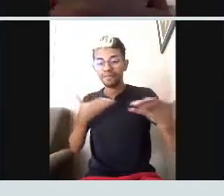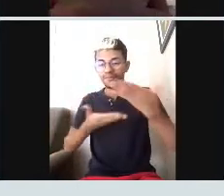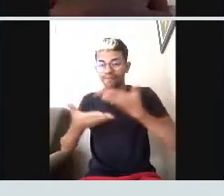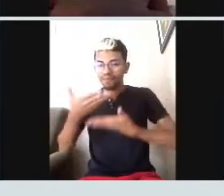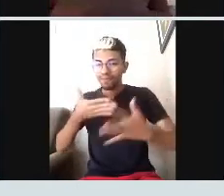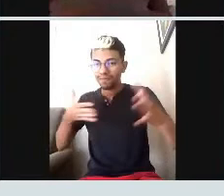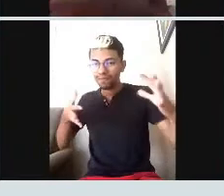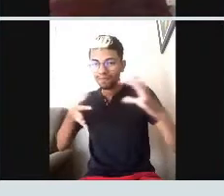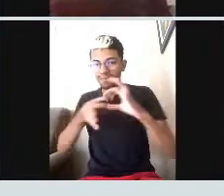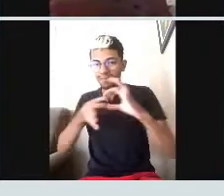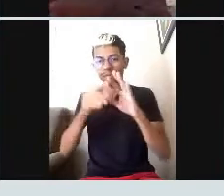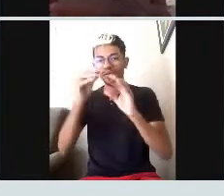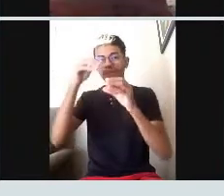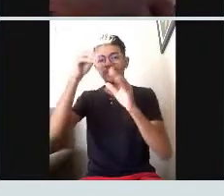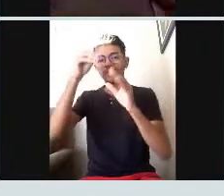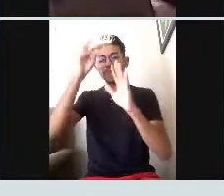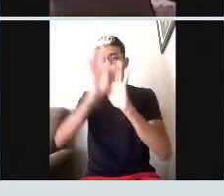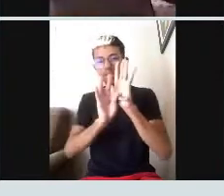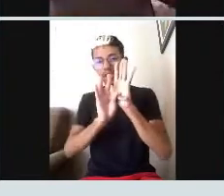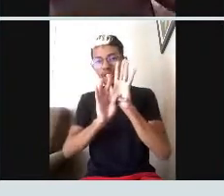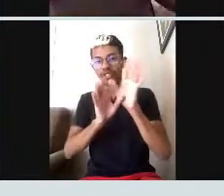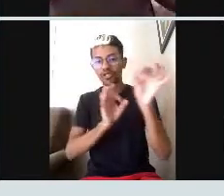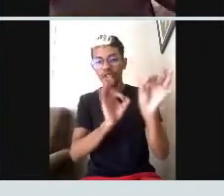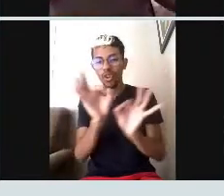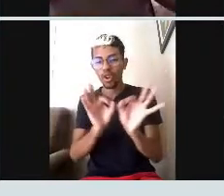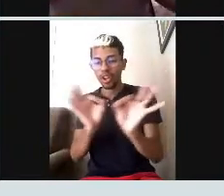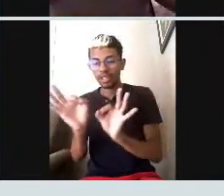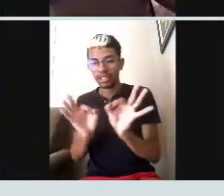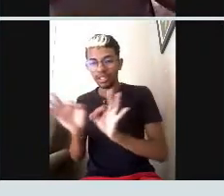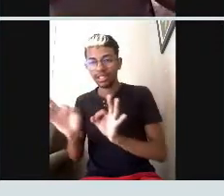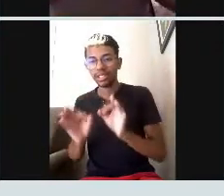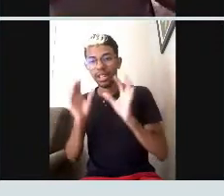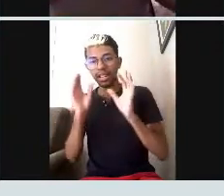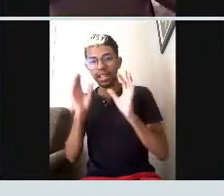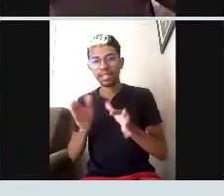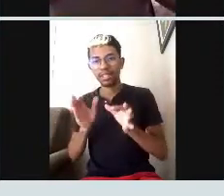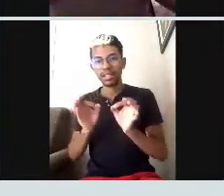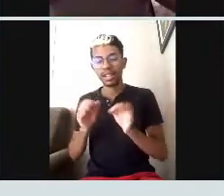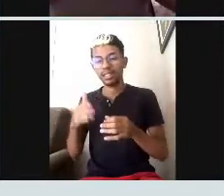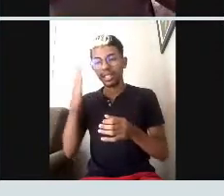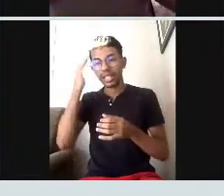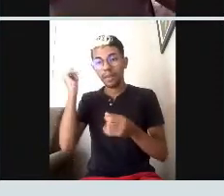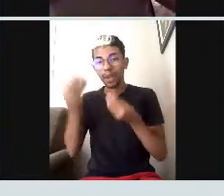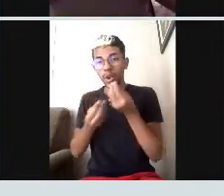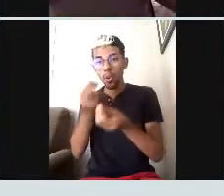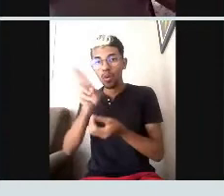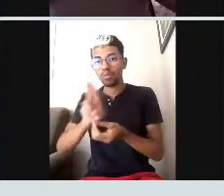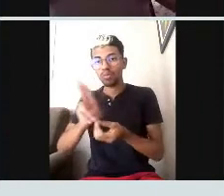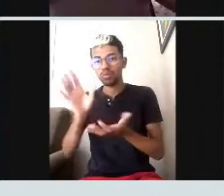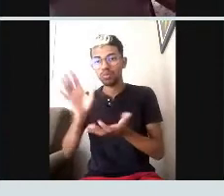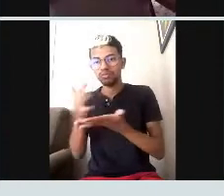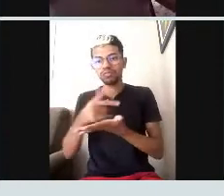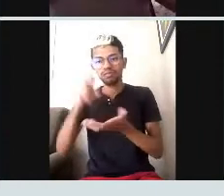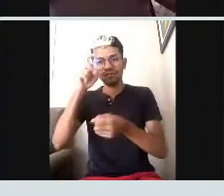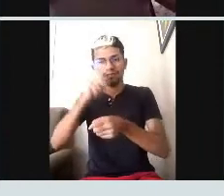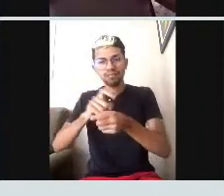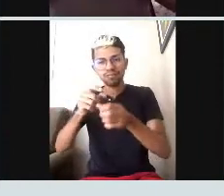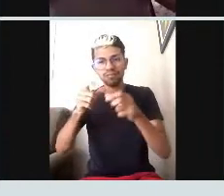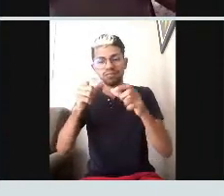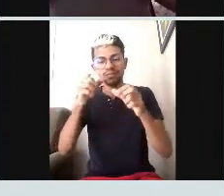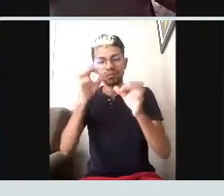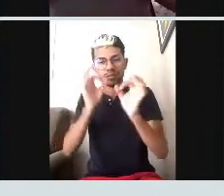texto, organizar, né? Saber onde colocar ali, onde era o momento ideal dela entrar, e também